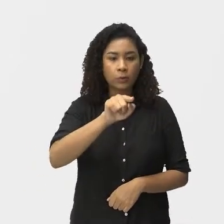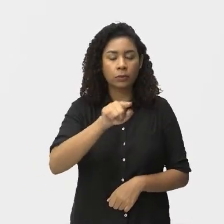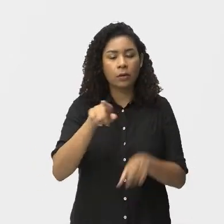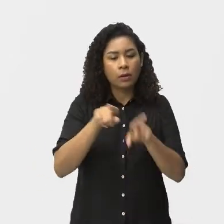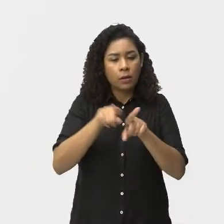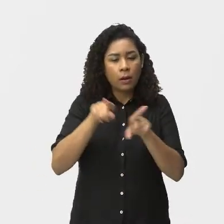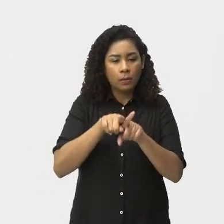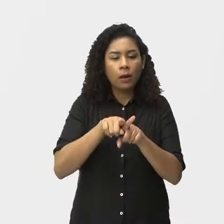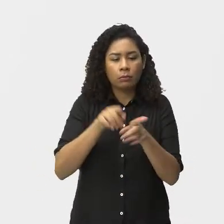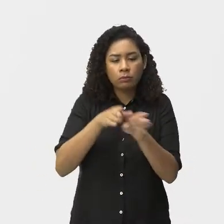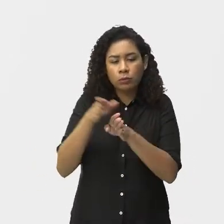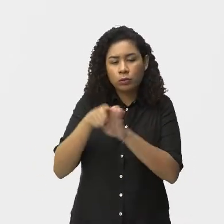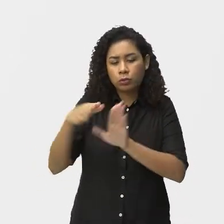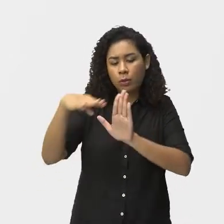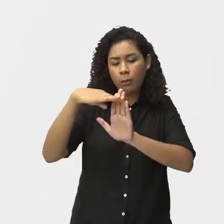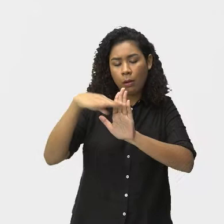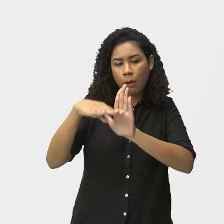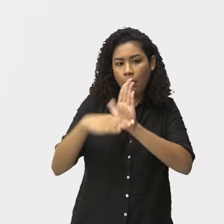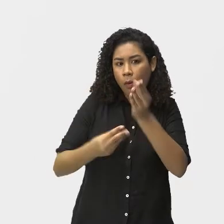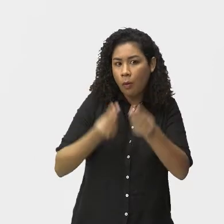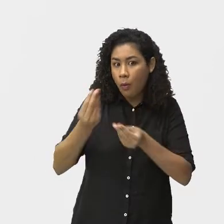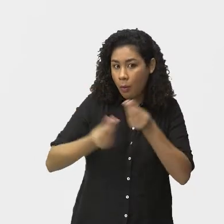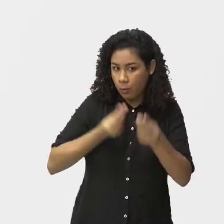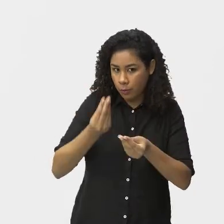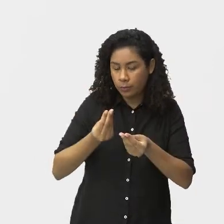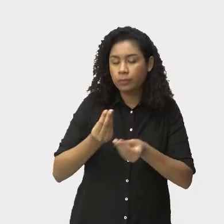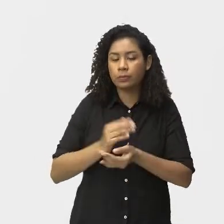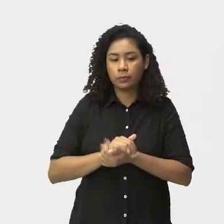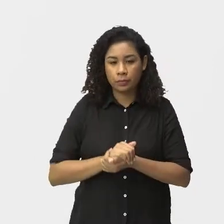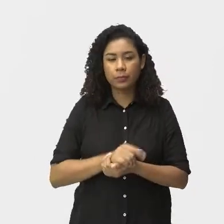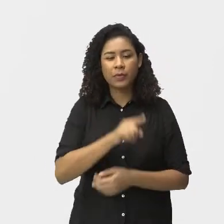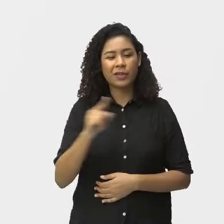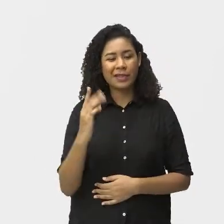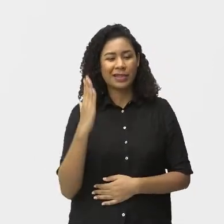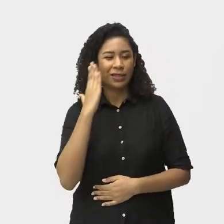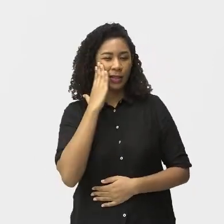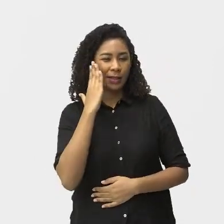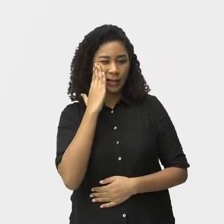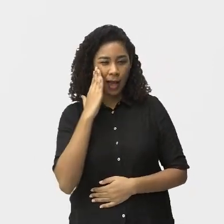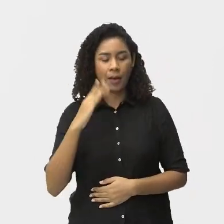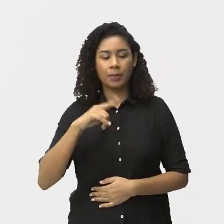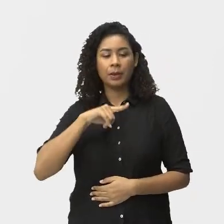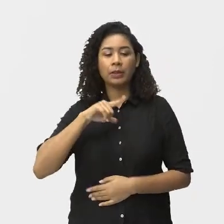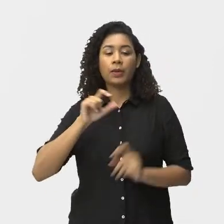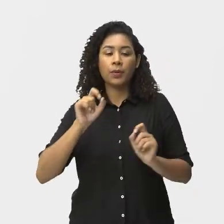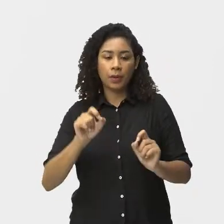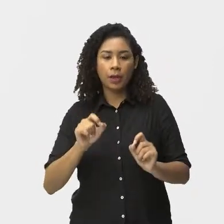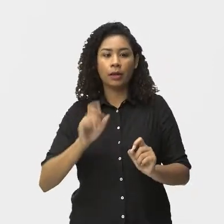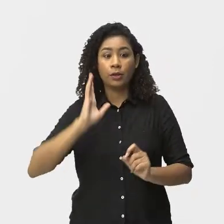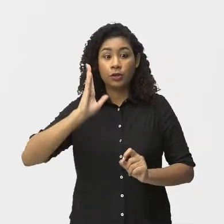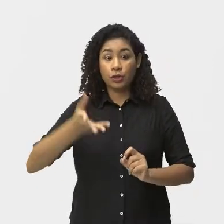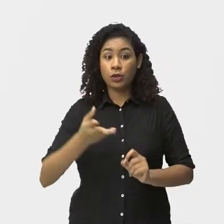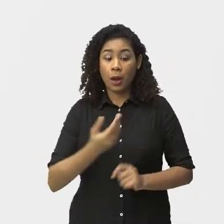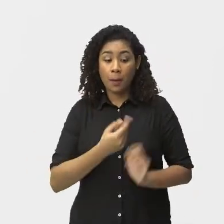plano cartesiano você tem os valores, né, de x e de y, né?